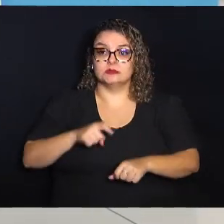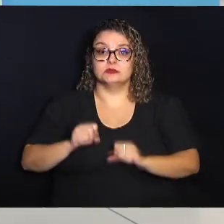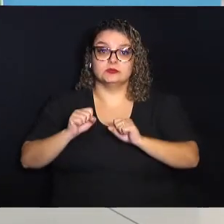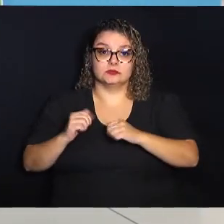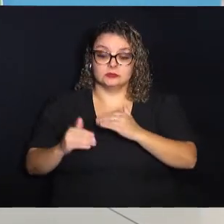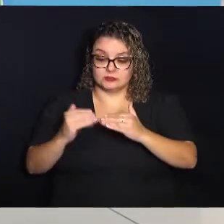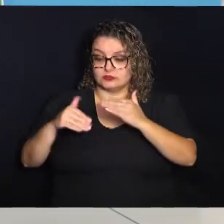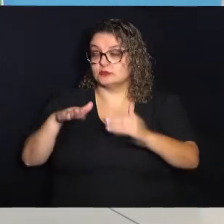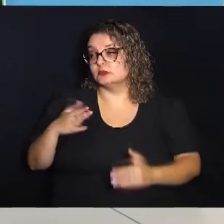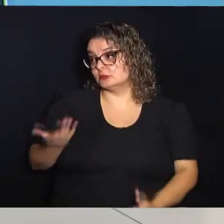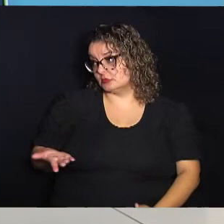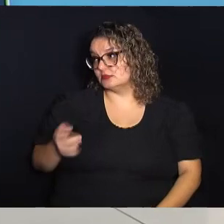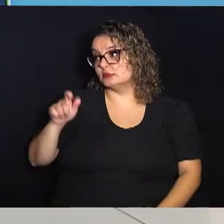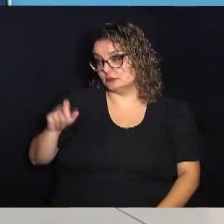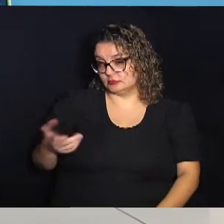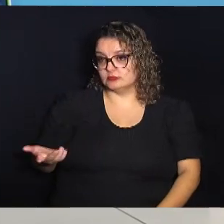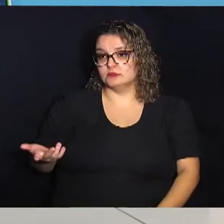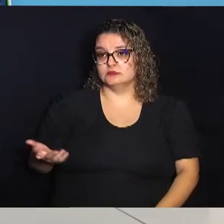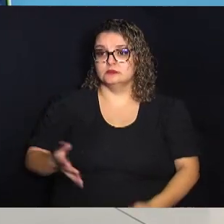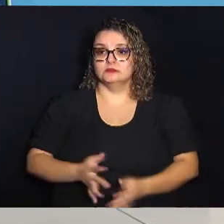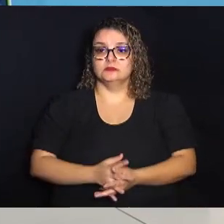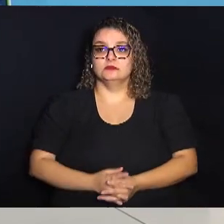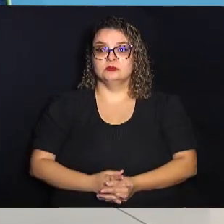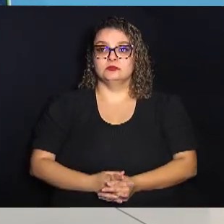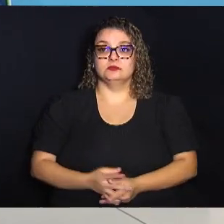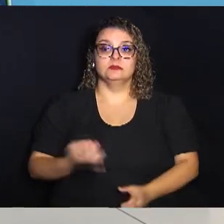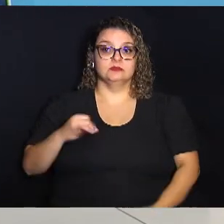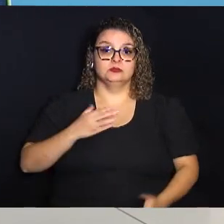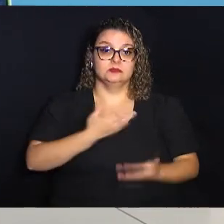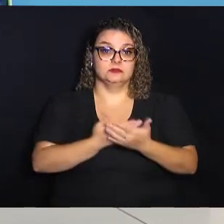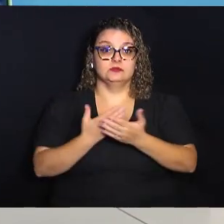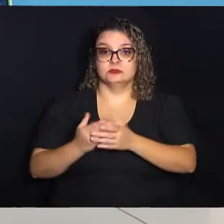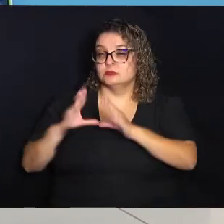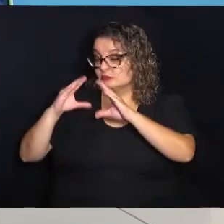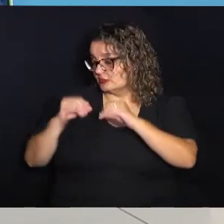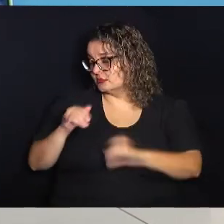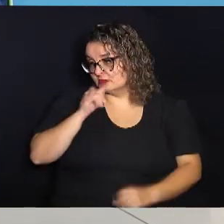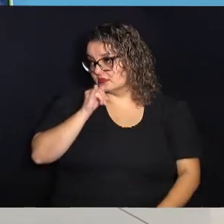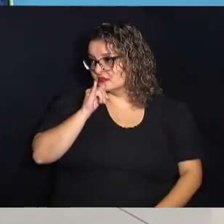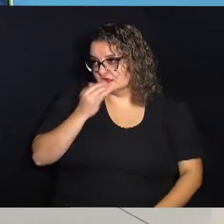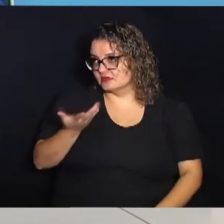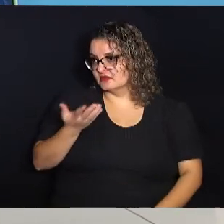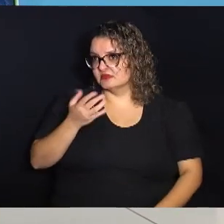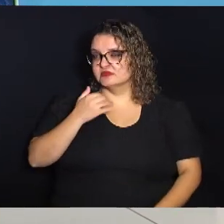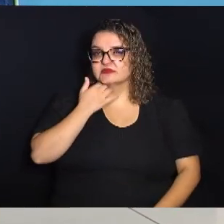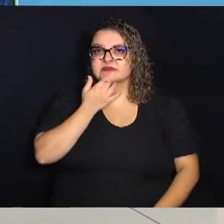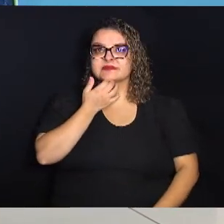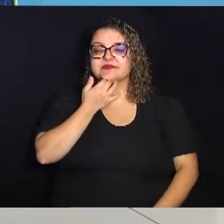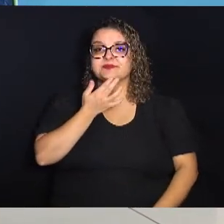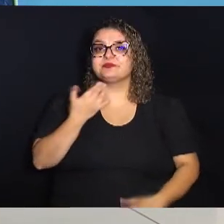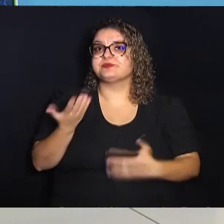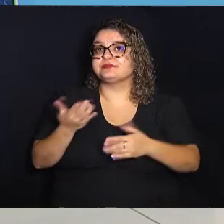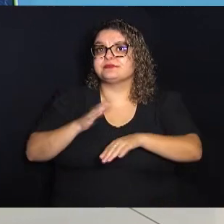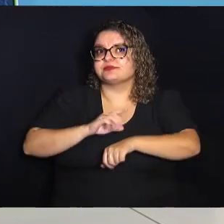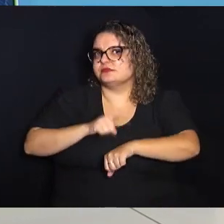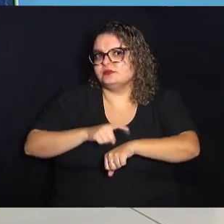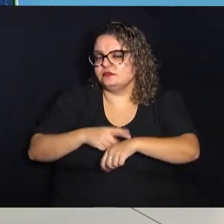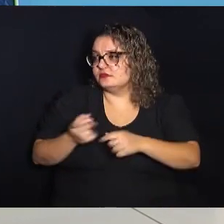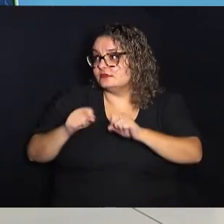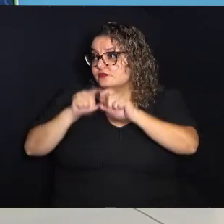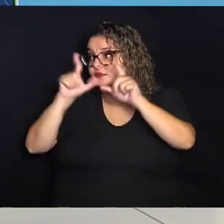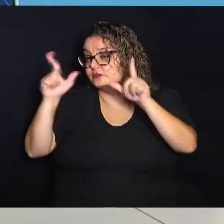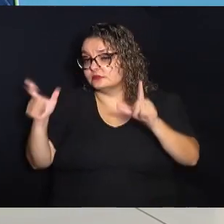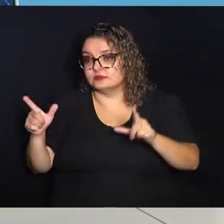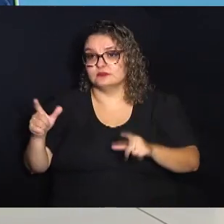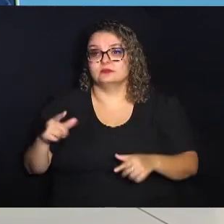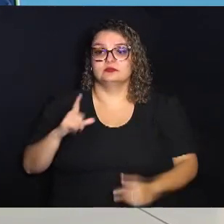pode ser mais produtivo para essa pessoa, né? Se eu já estudo à noite, por exemplo, então identifica qual é o horário que você vai